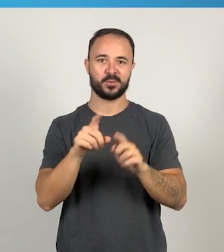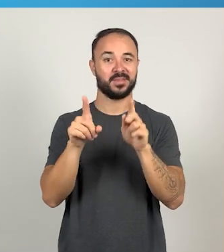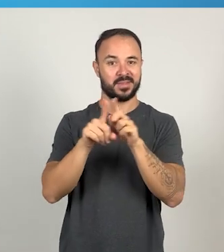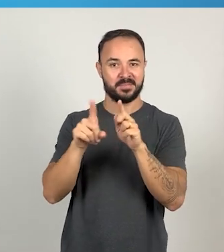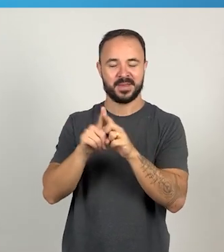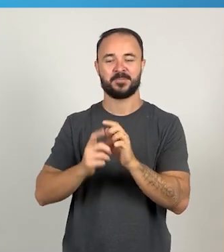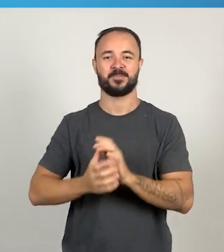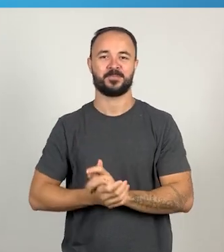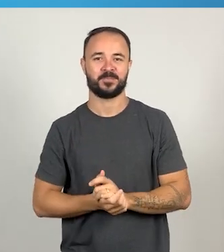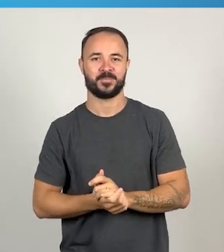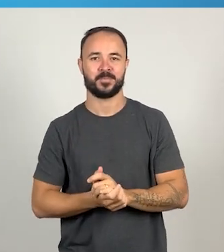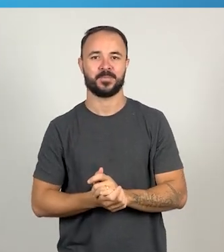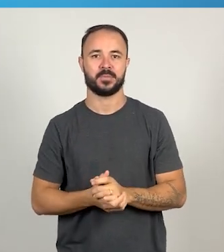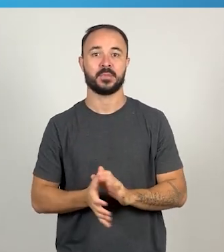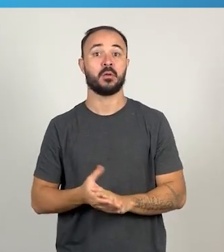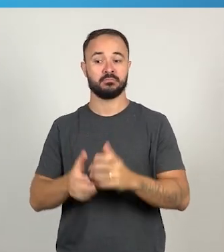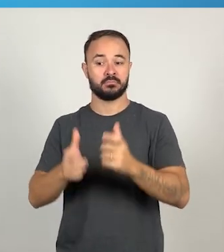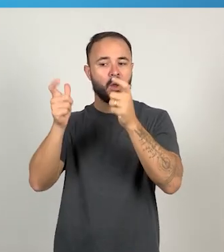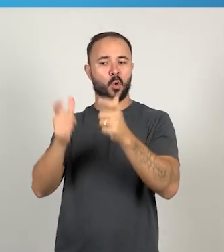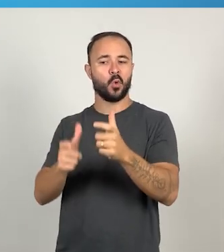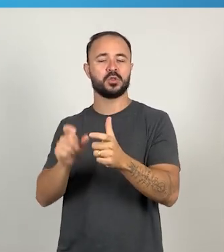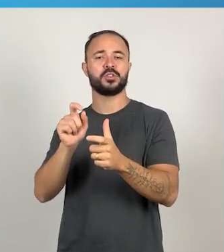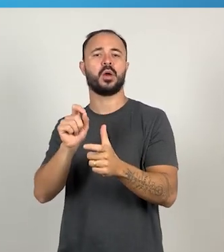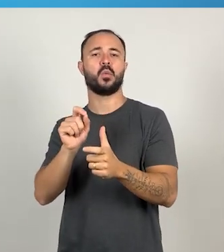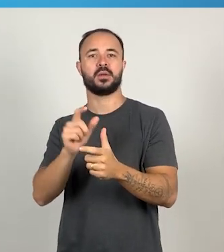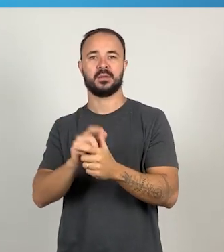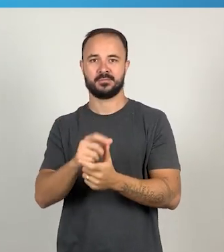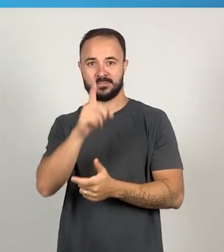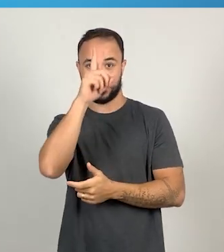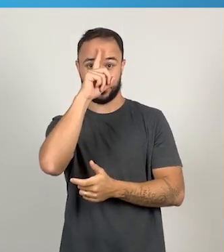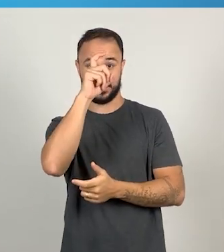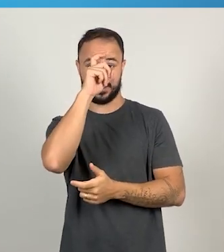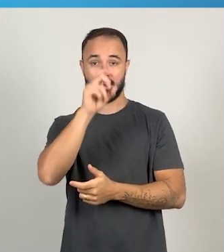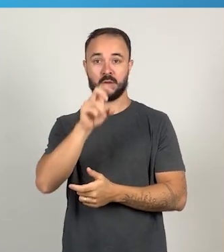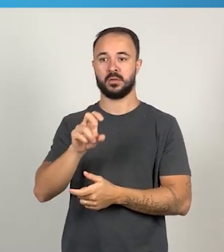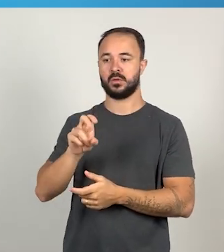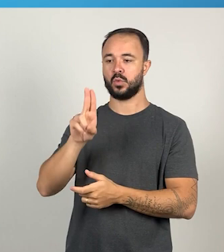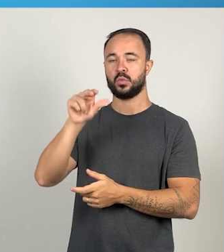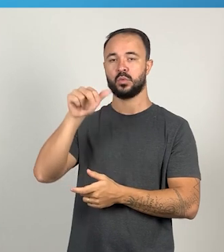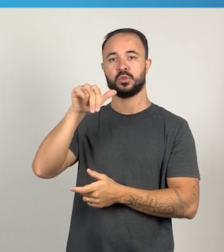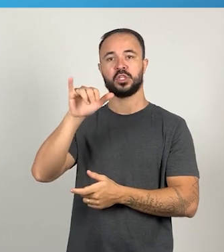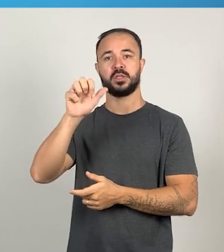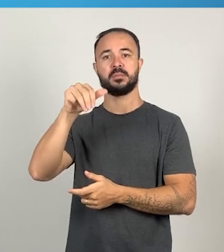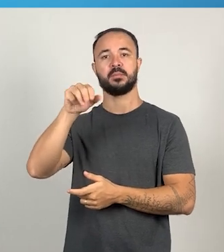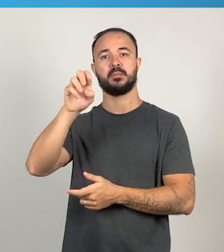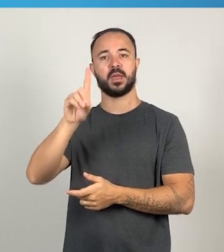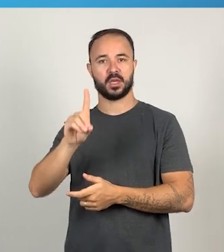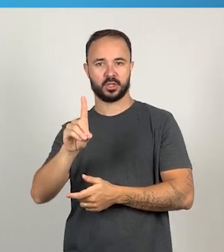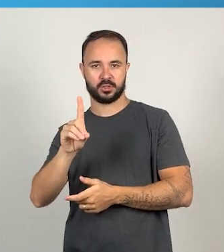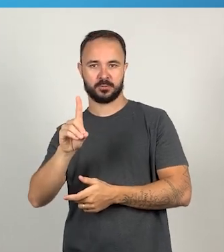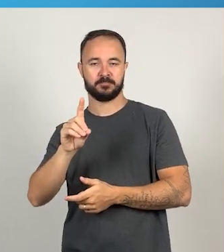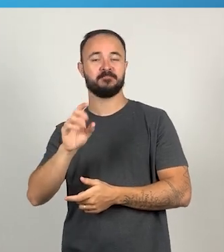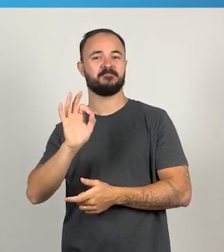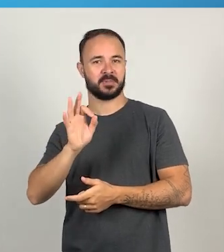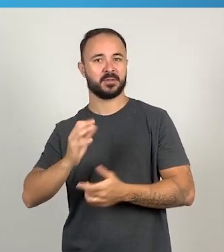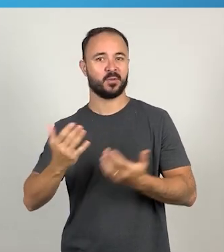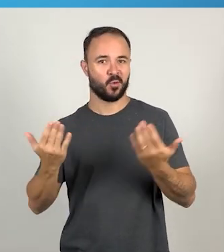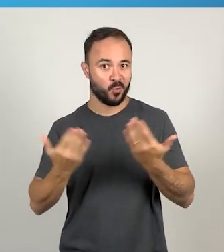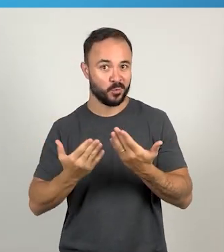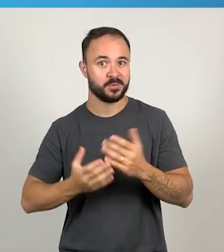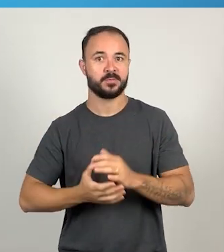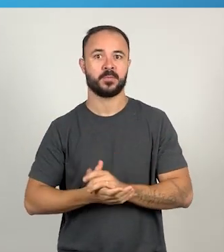Localizado onde hoje está o Hospital da Unimed, né? Centro antigo de Imperatriz. Esta pequena igreja ela